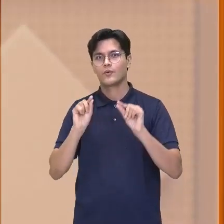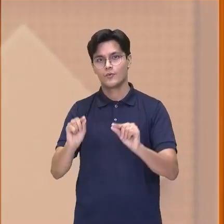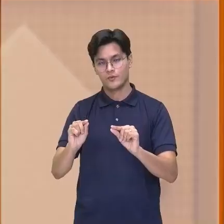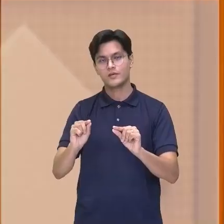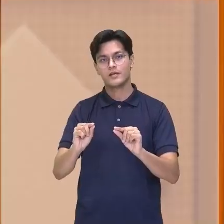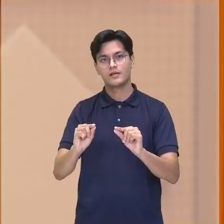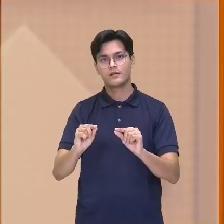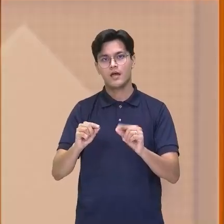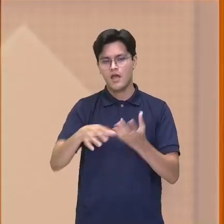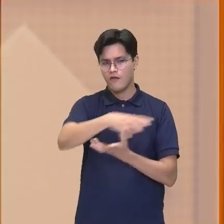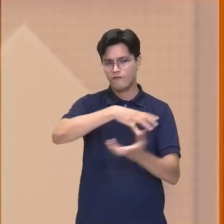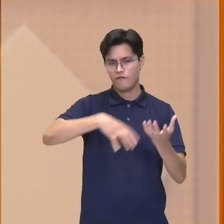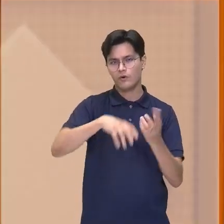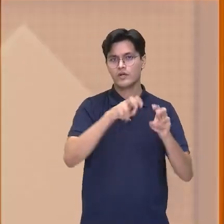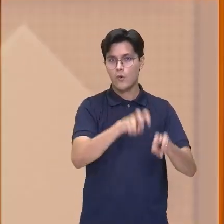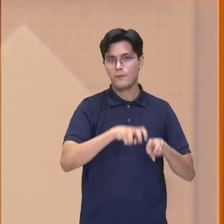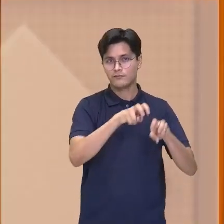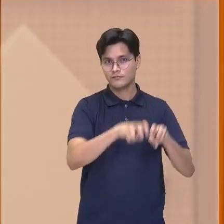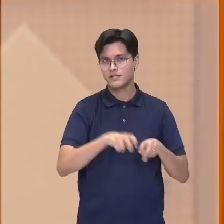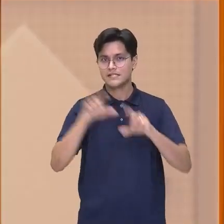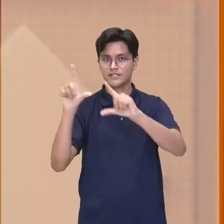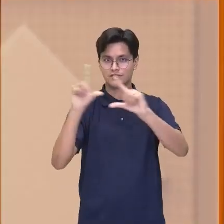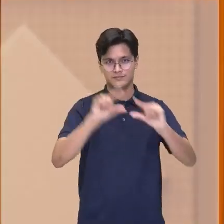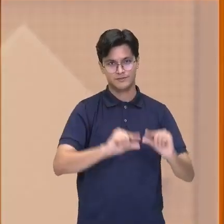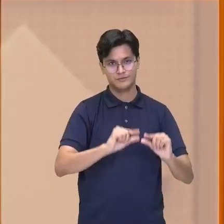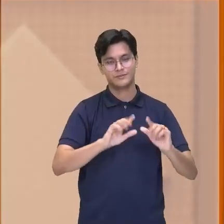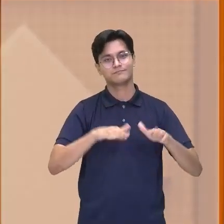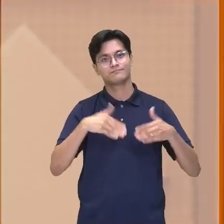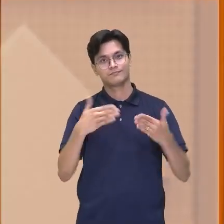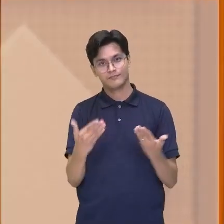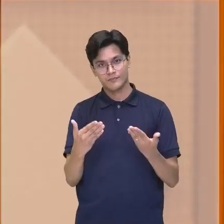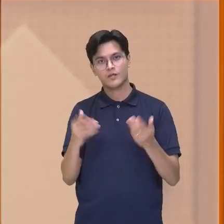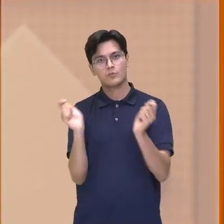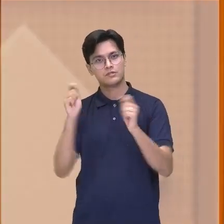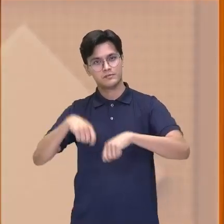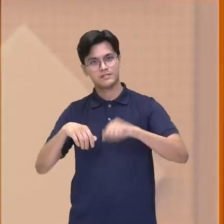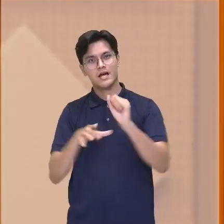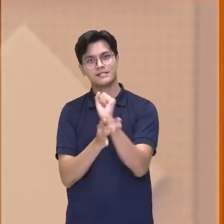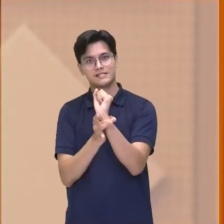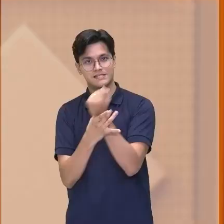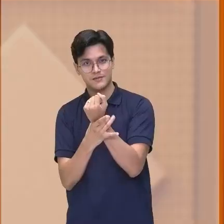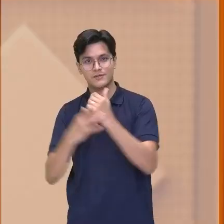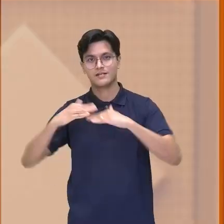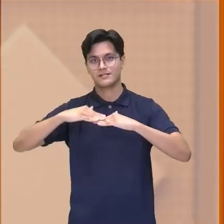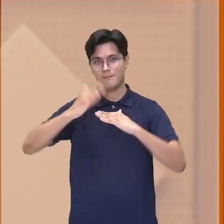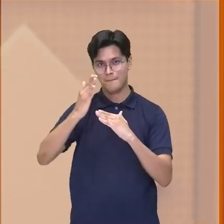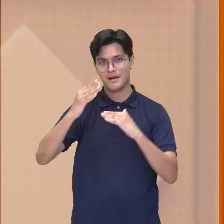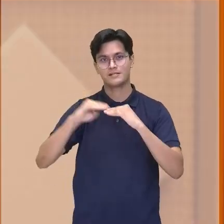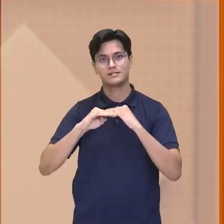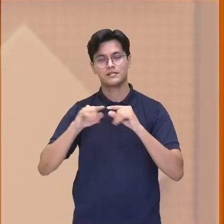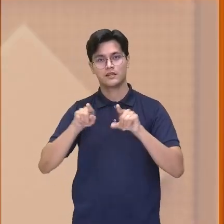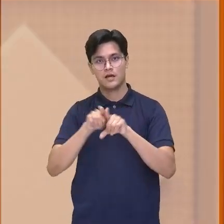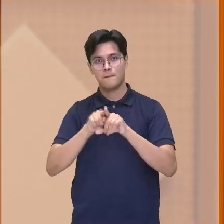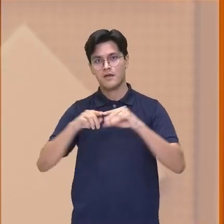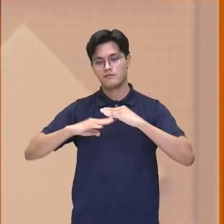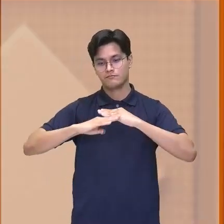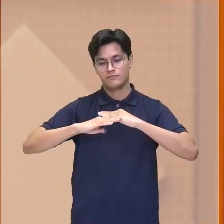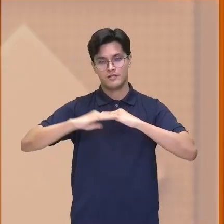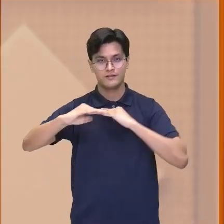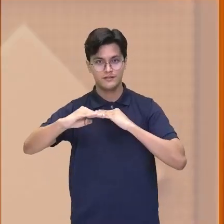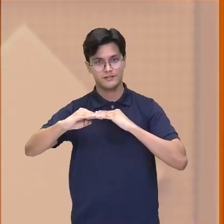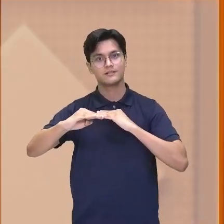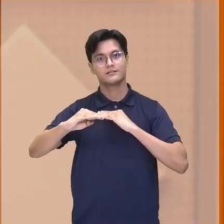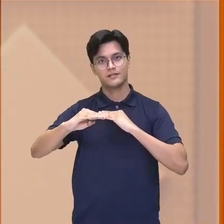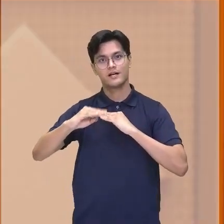revoltas camponesas. Então vai dar mais segurança e estabilidade para as pessoas que estão sob o domínio